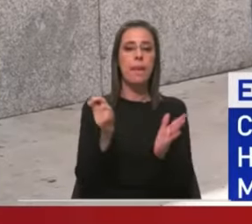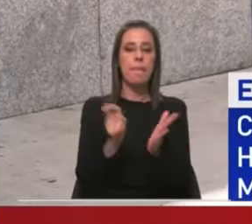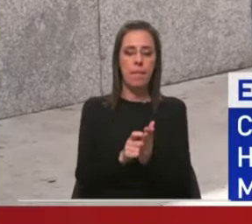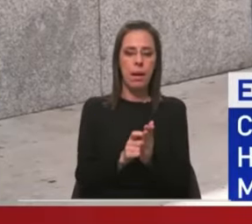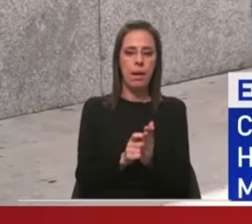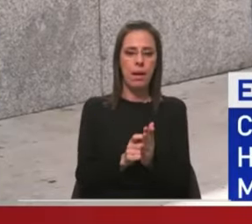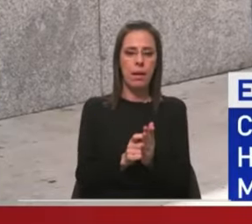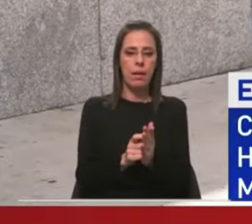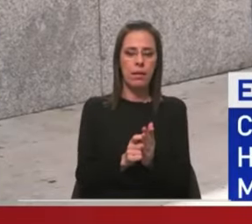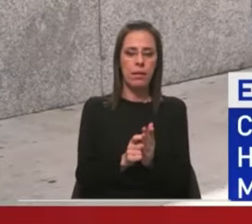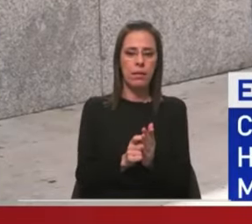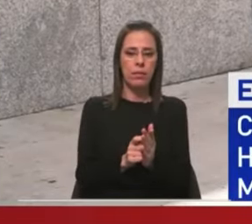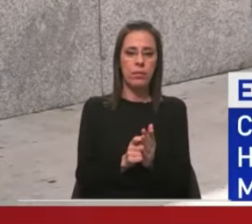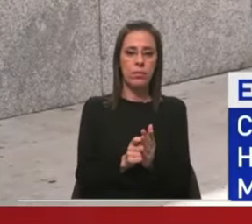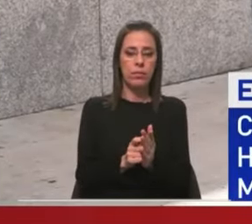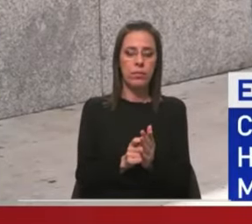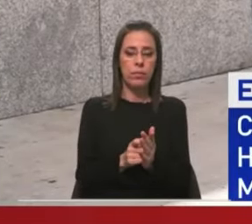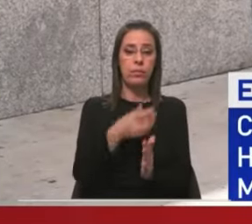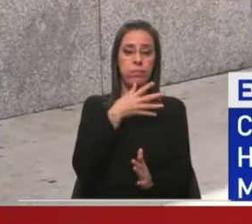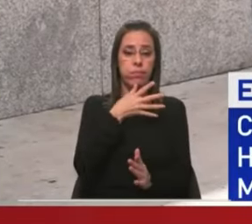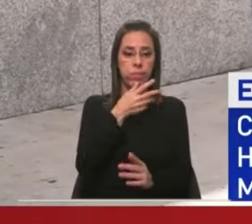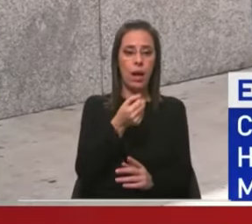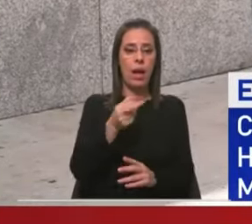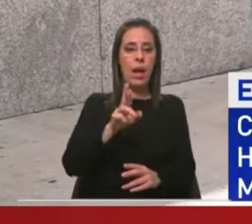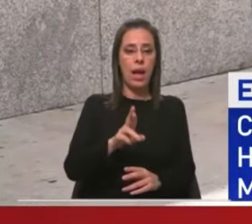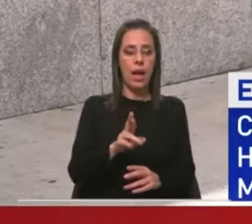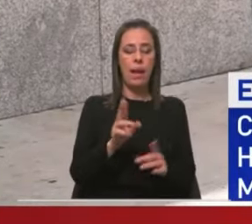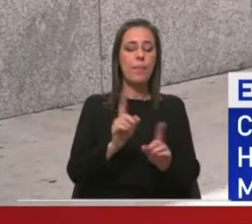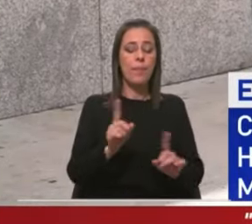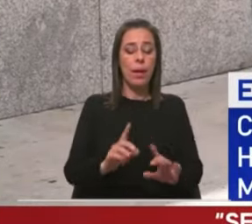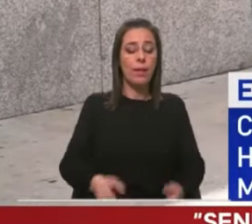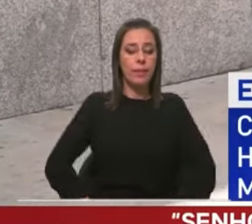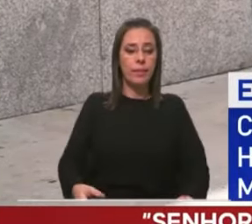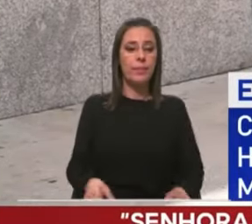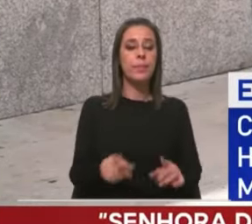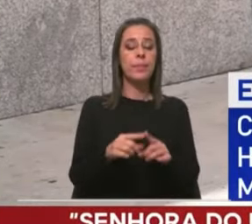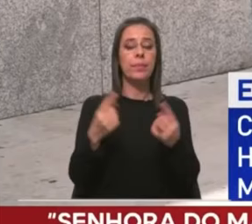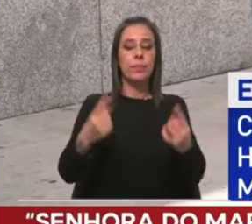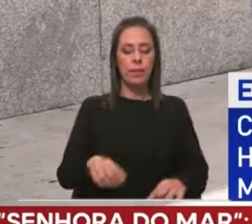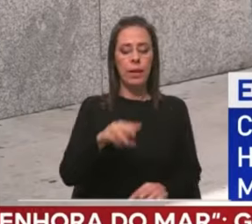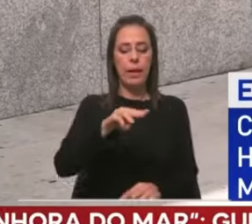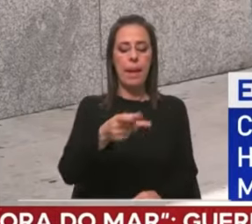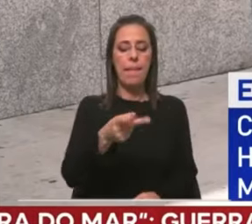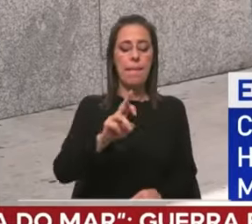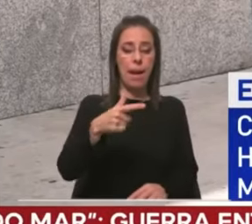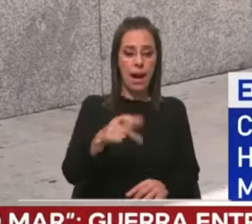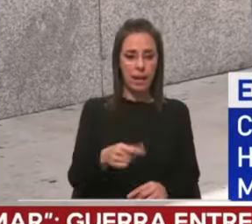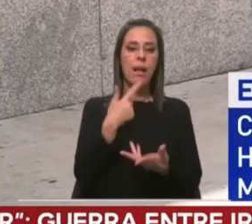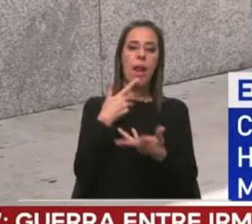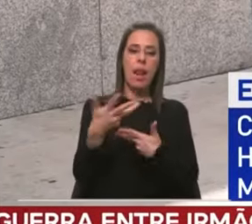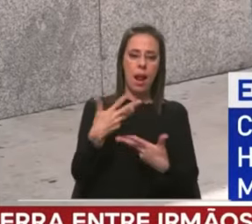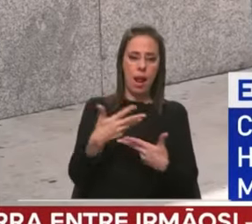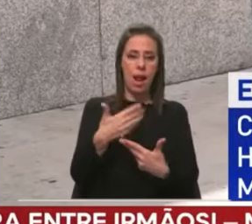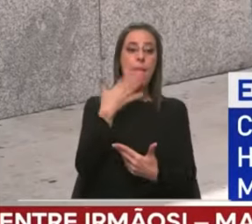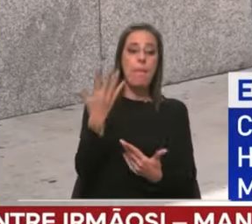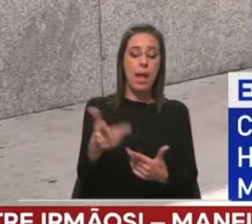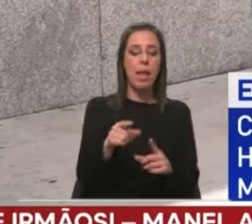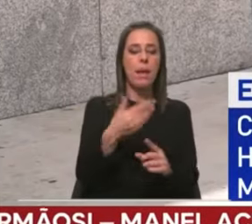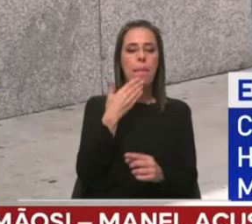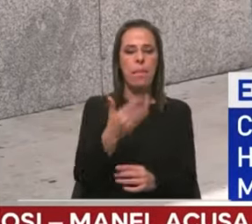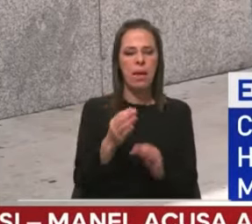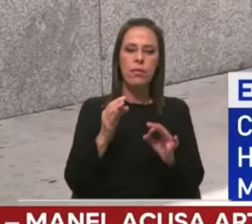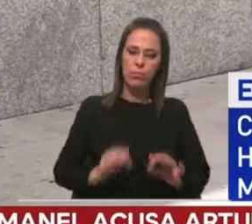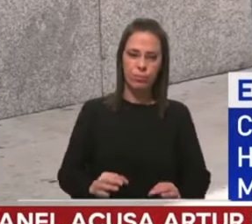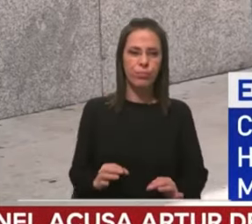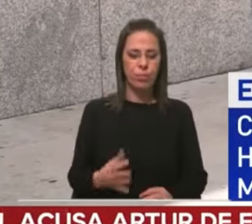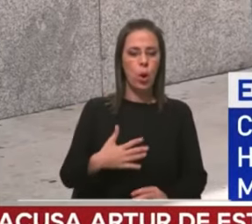marcada pelo depoimento da ex-mulher de Valdén Mendes. Vamos chamar-lhe apenas Marta, nós que estivemos à conversa com ela esta manhã pediu de facto